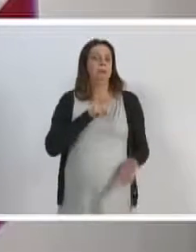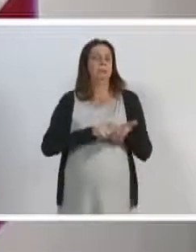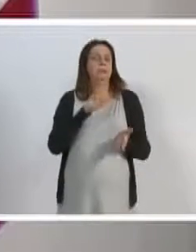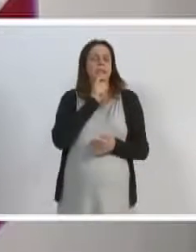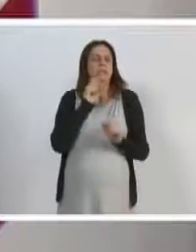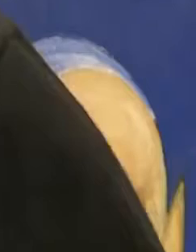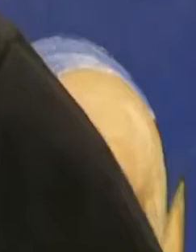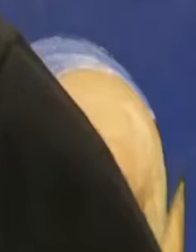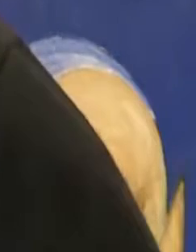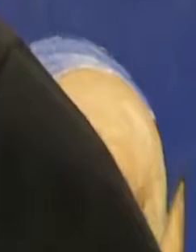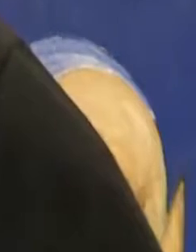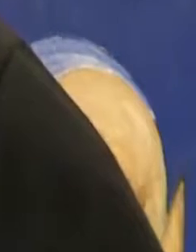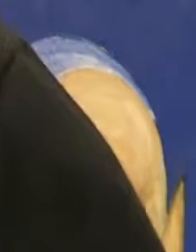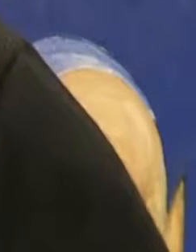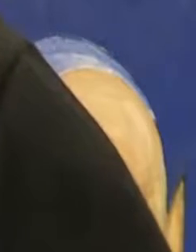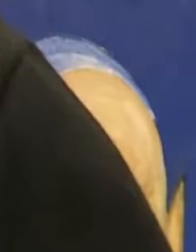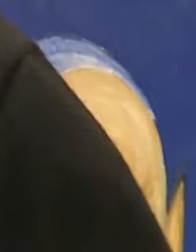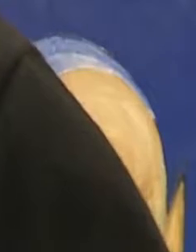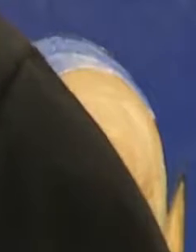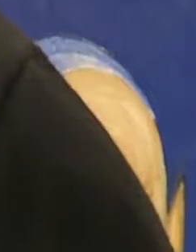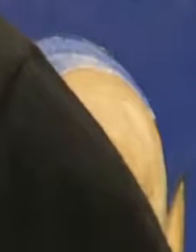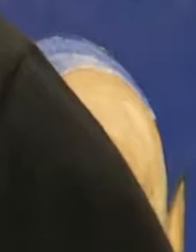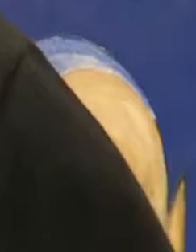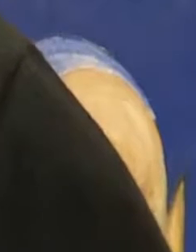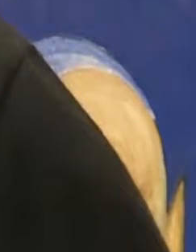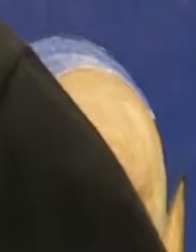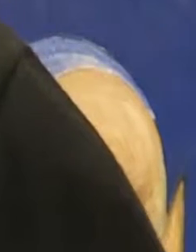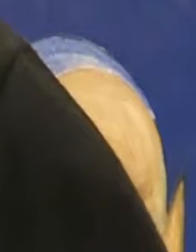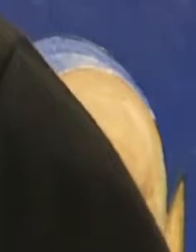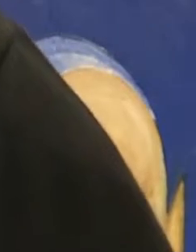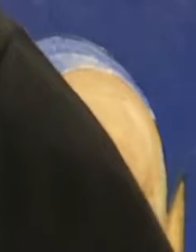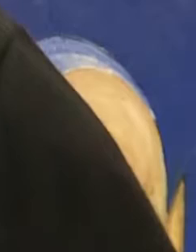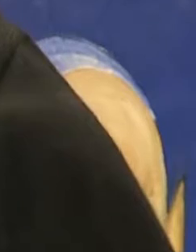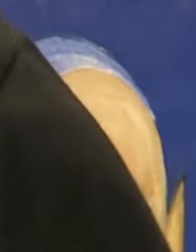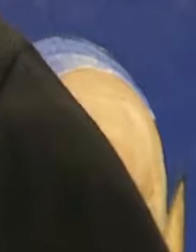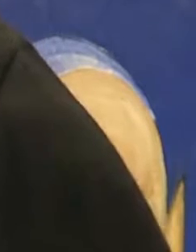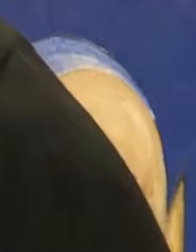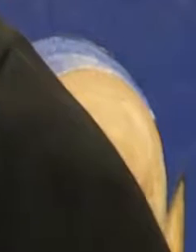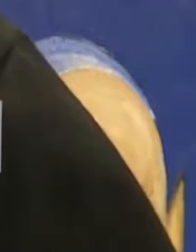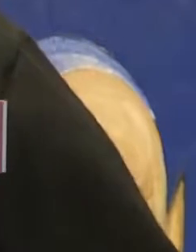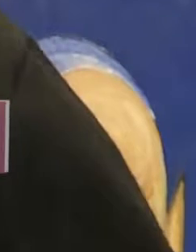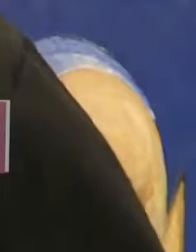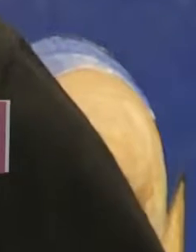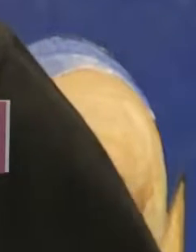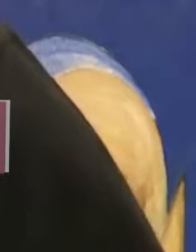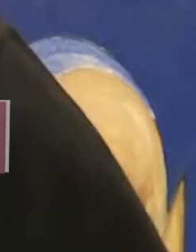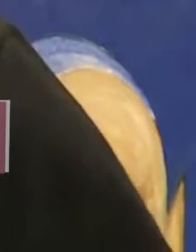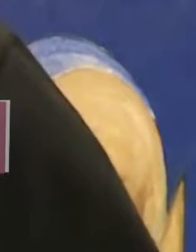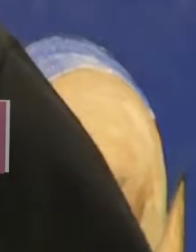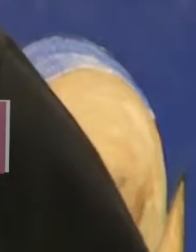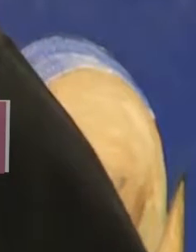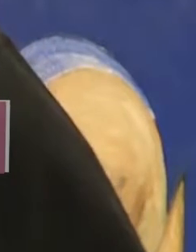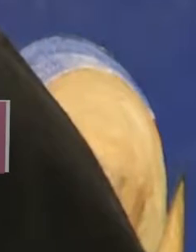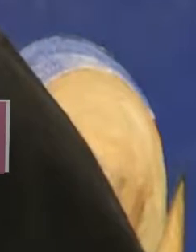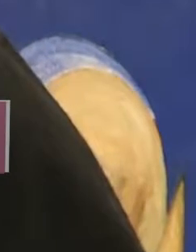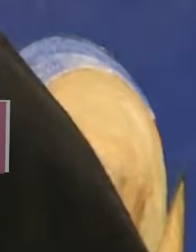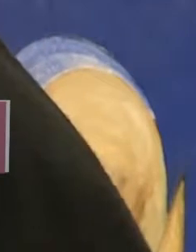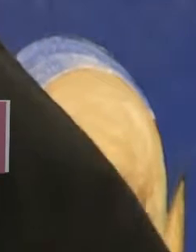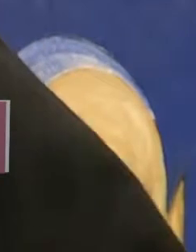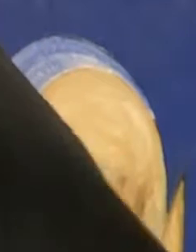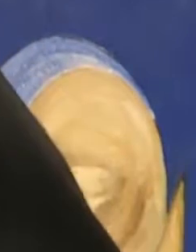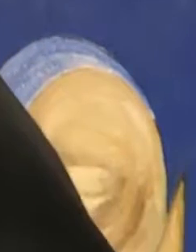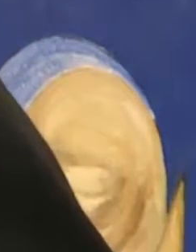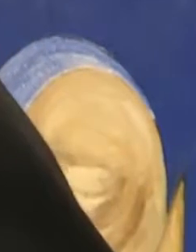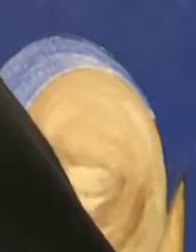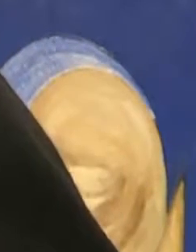100 em um dia. Destacar aí a coordenação da Tatiana de Araújo, que realmente conseguiu mobilizar novamente todos os voluntários do nosso município.